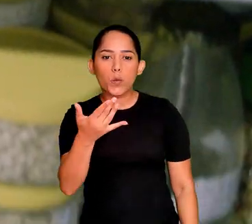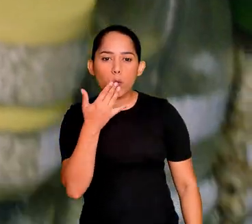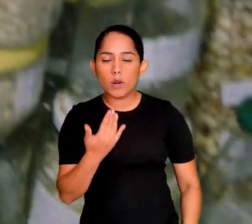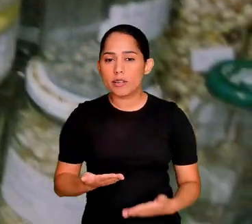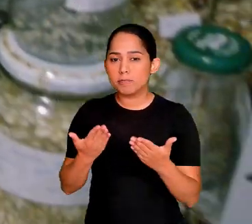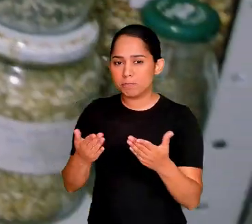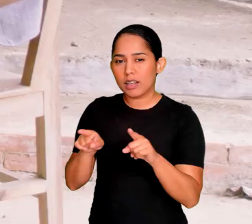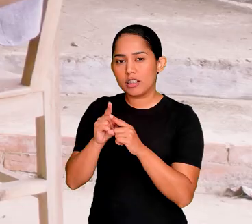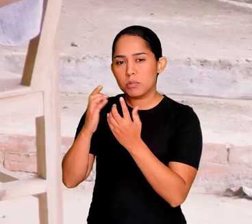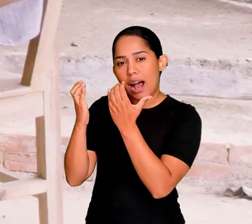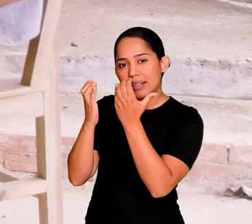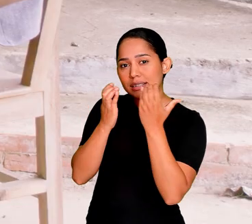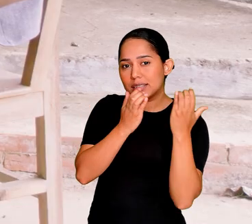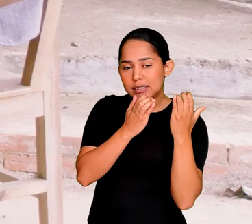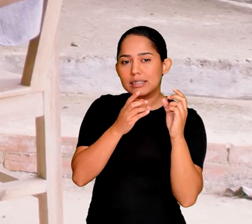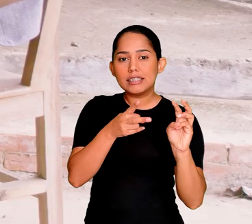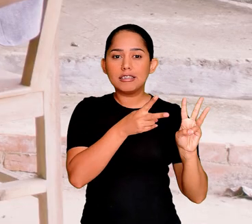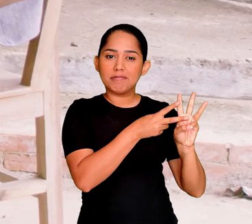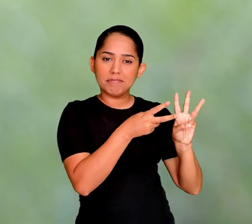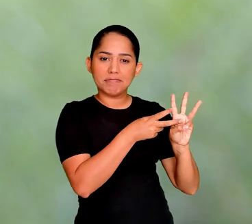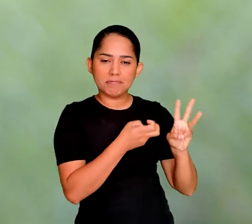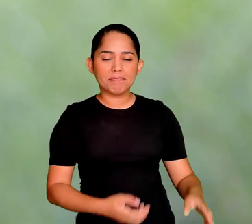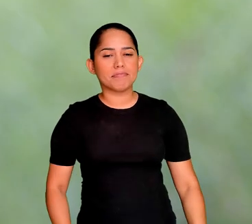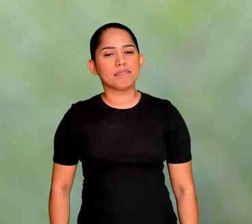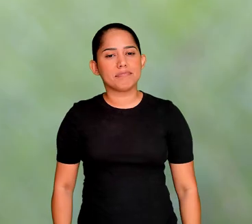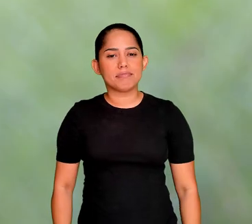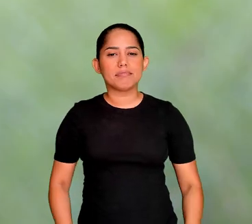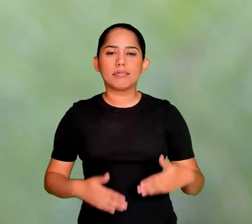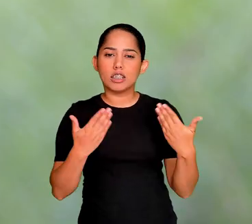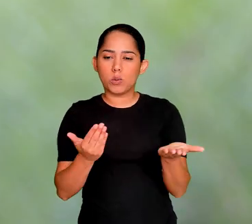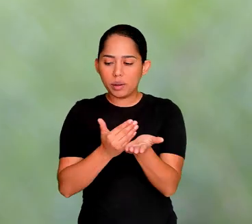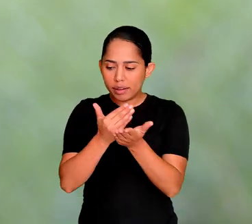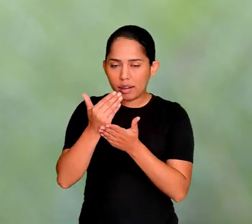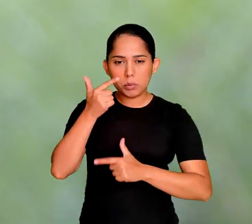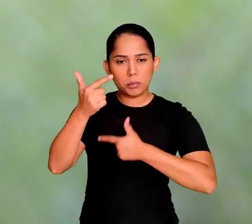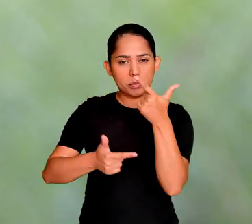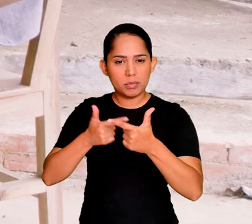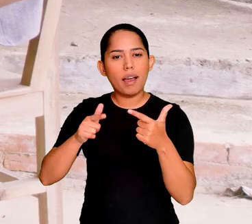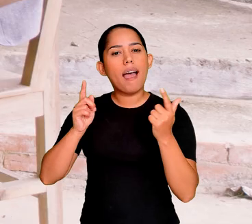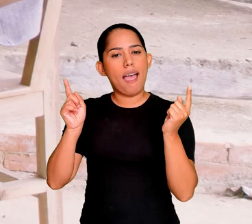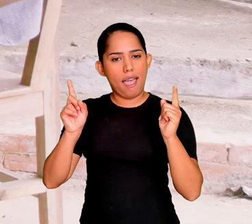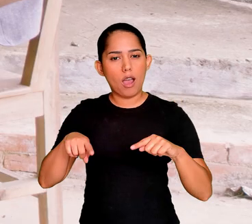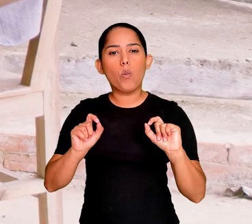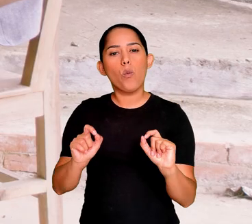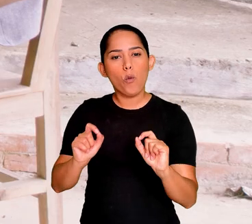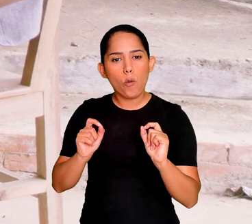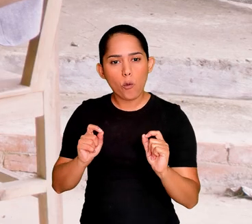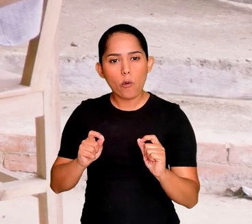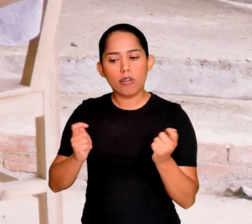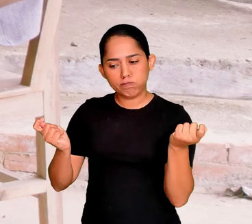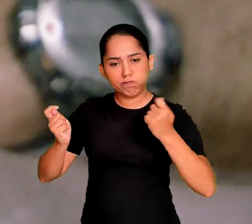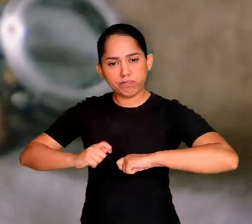Aqui tem milho indígena. Então os princípios desse trabalho é, de um lado, a capacitação dos agricultores a novamente produzir sua